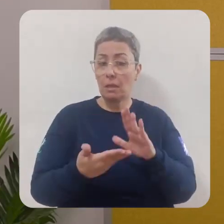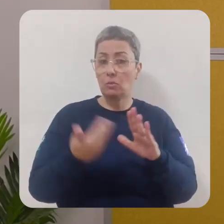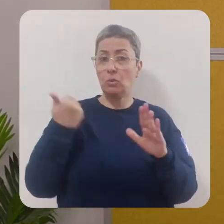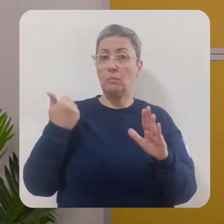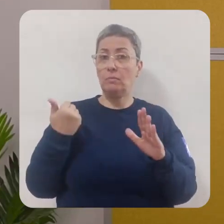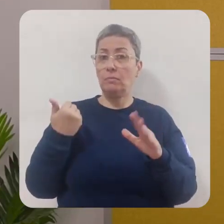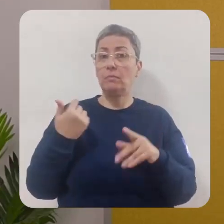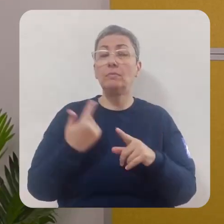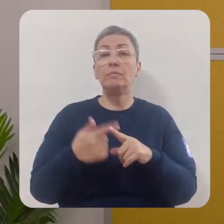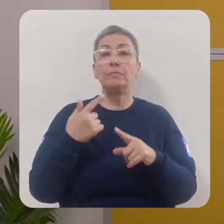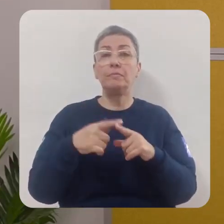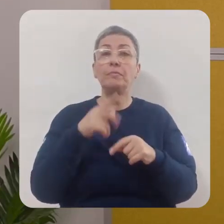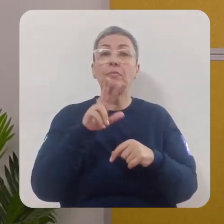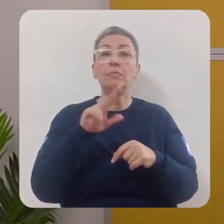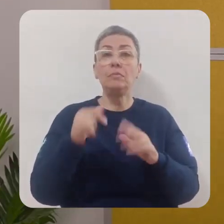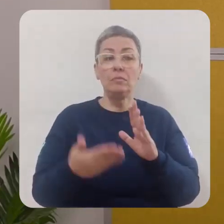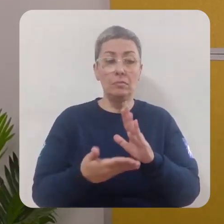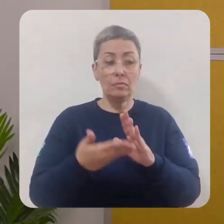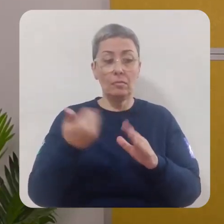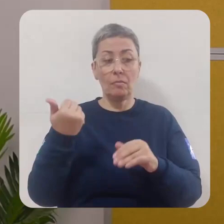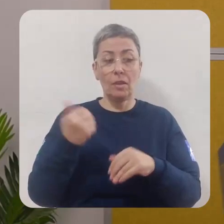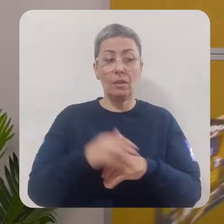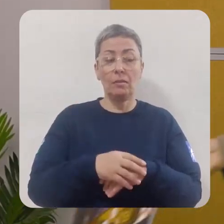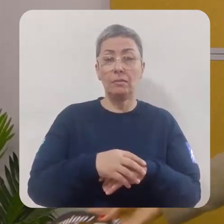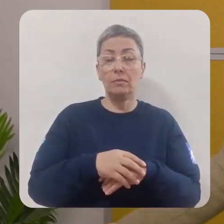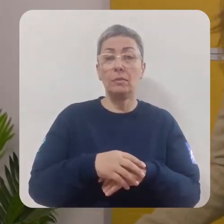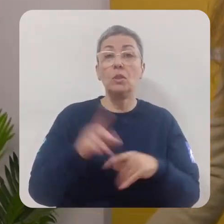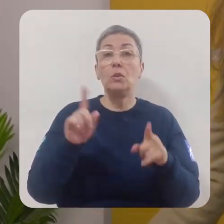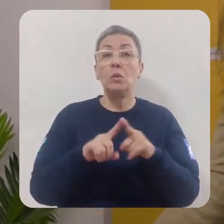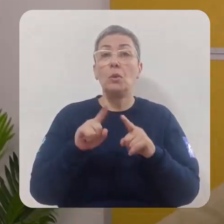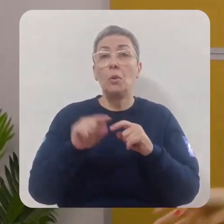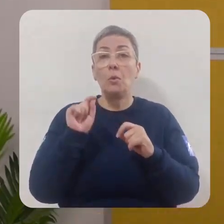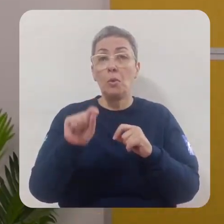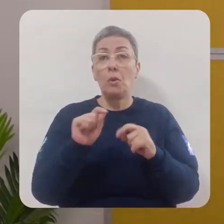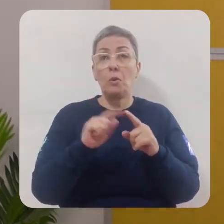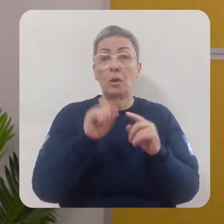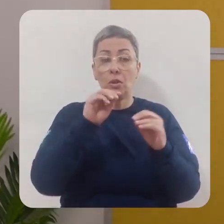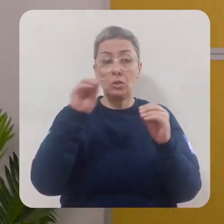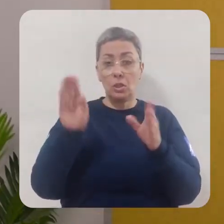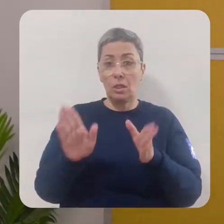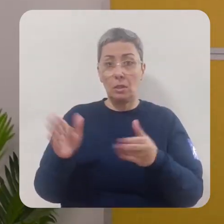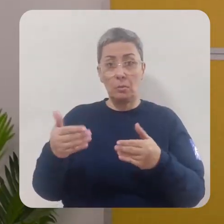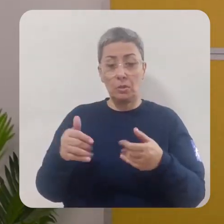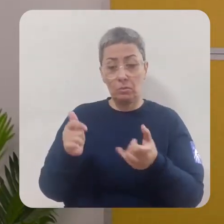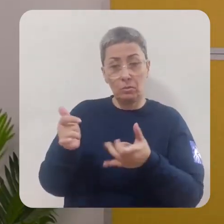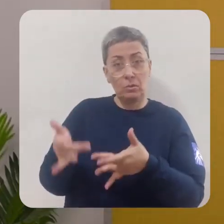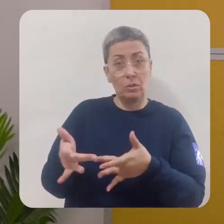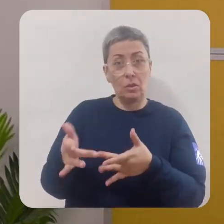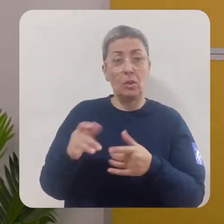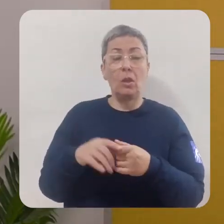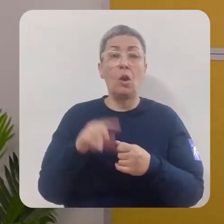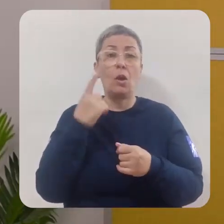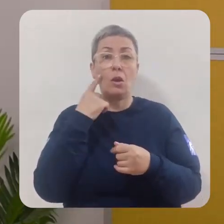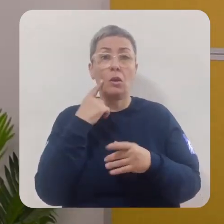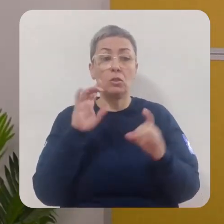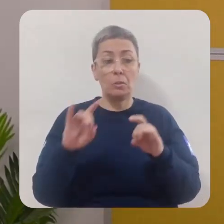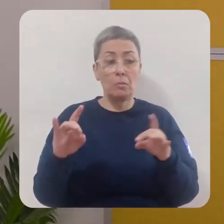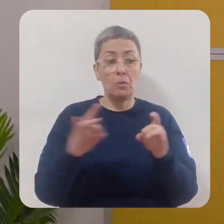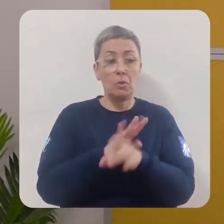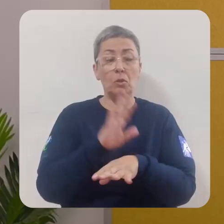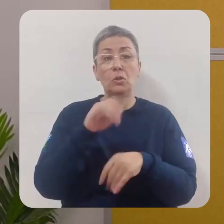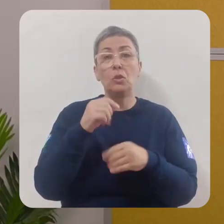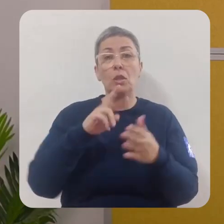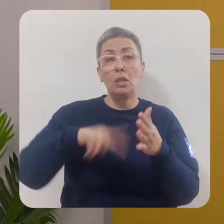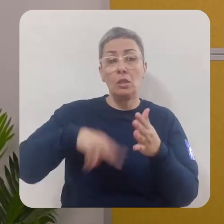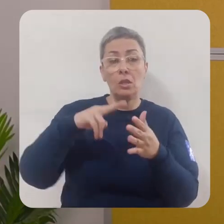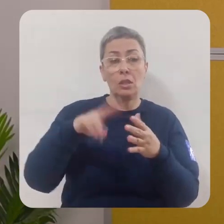preciso retirar. Então, eu vou retirar isso, né, colocando numa caixinha. Então, olha, nós